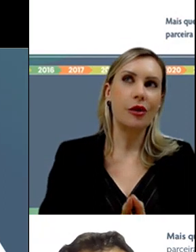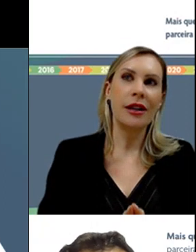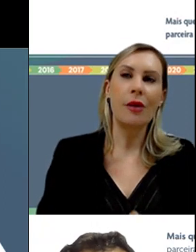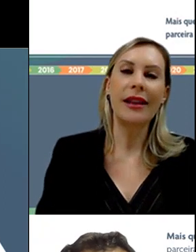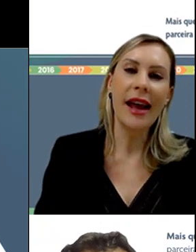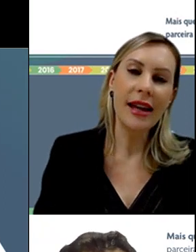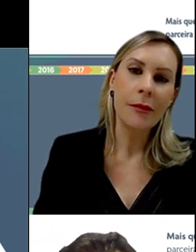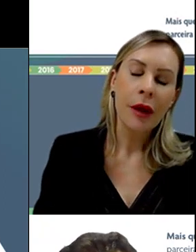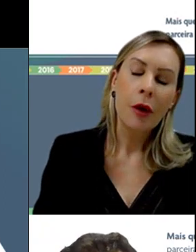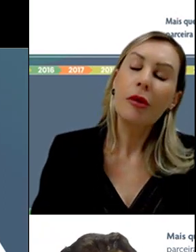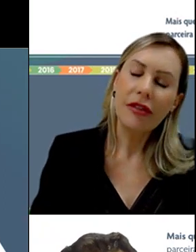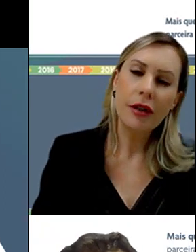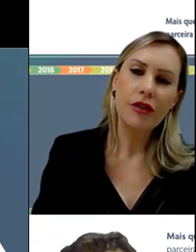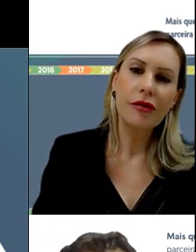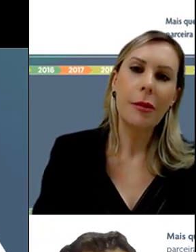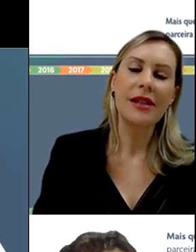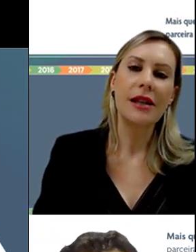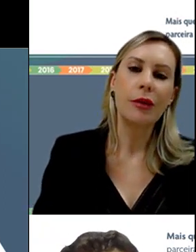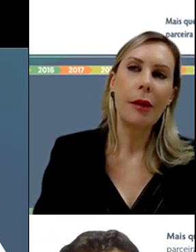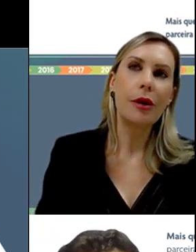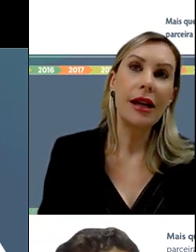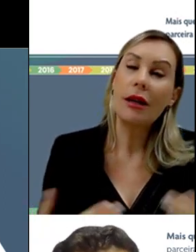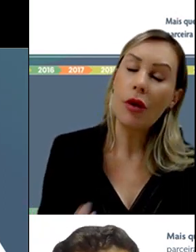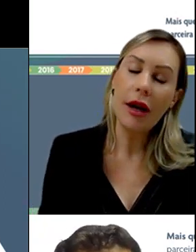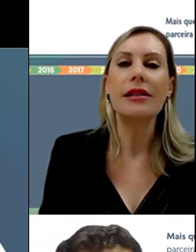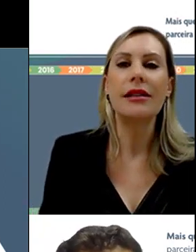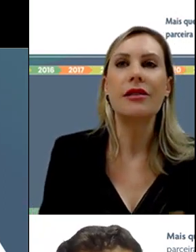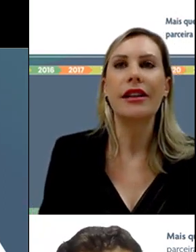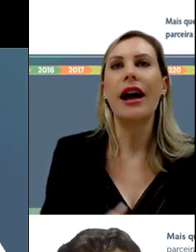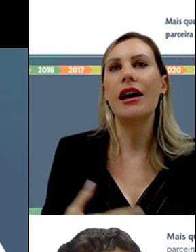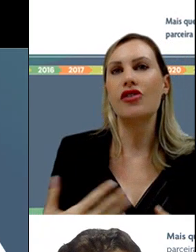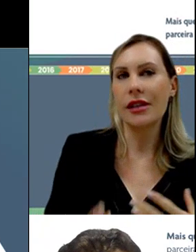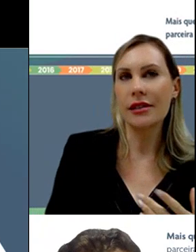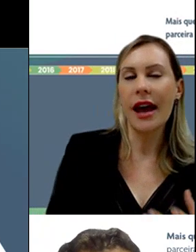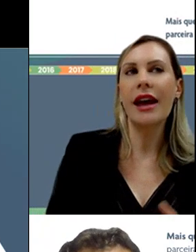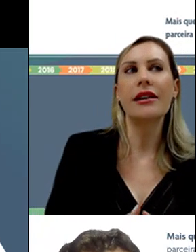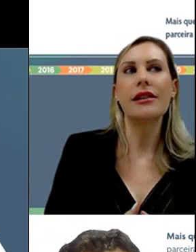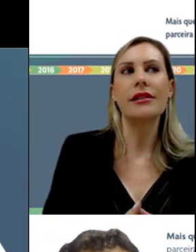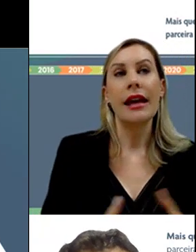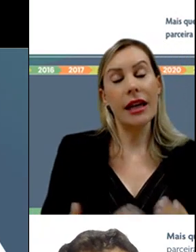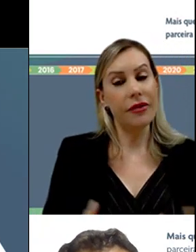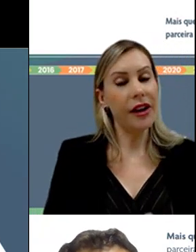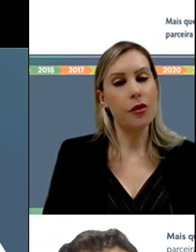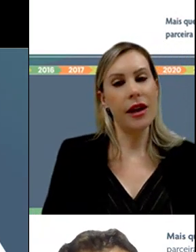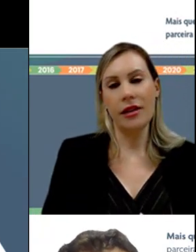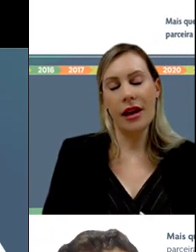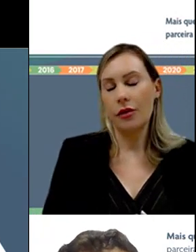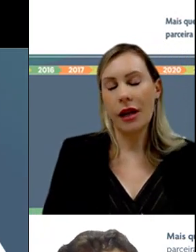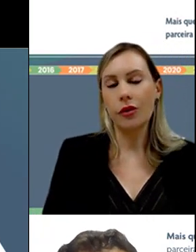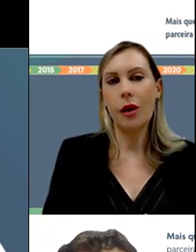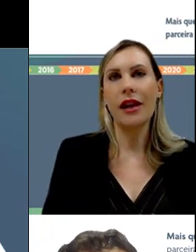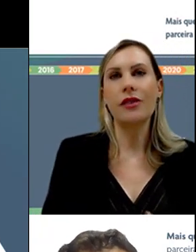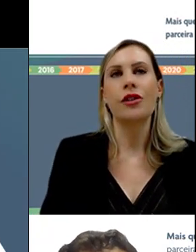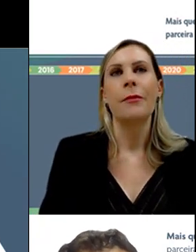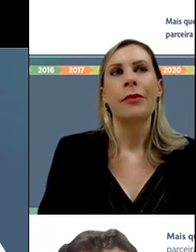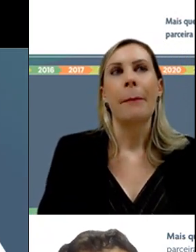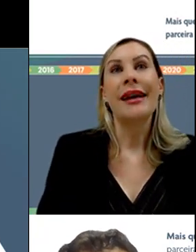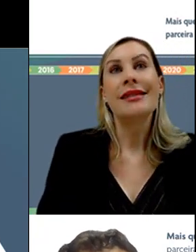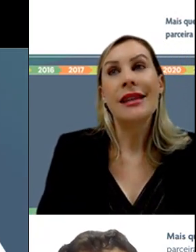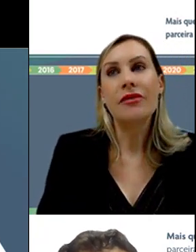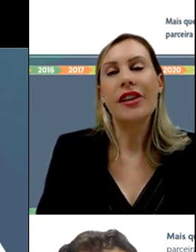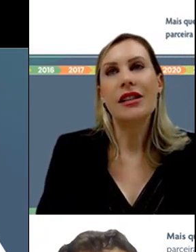vezes o servidor não adere por falta de informação, né? Porque ele não conhece as vantagens, as regras, e ele fica com receio